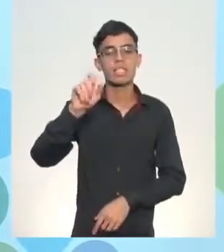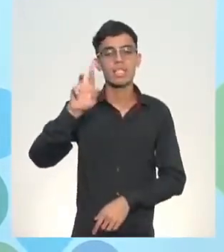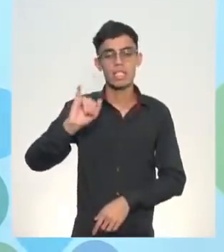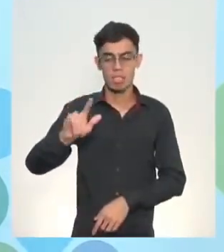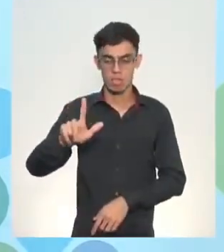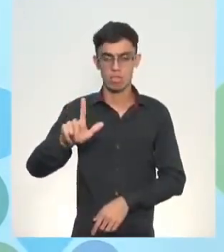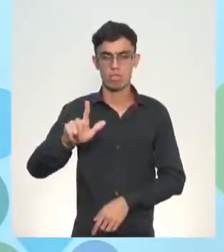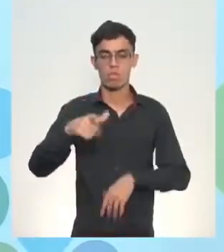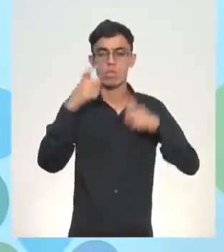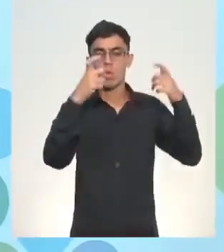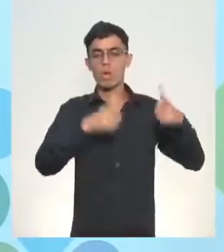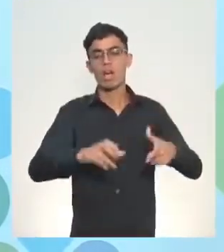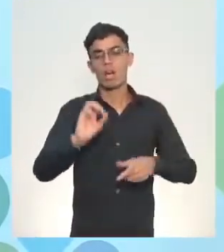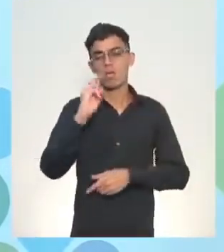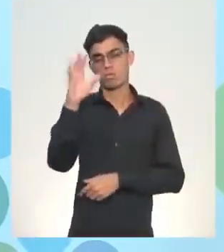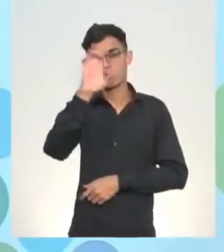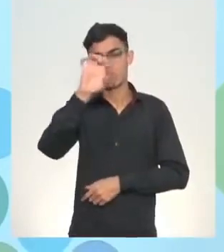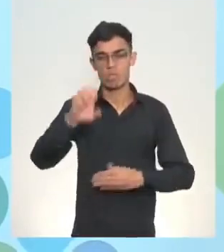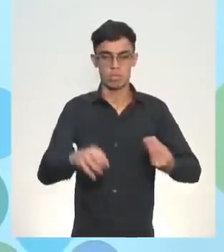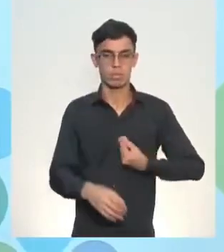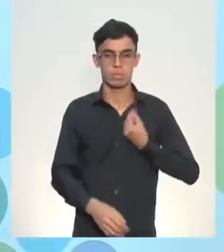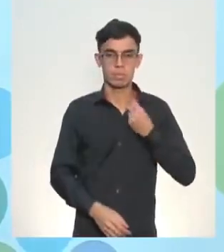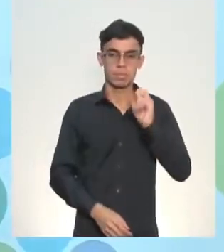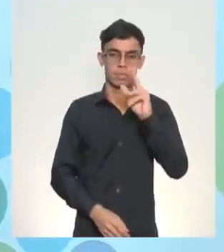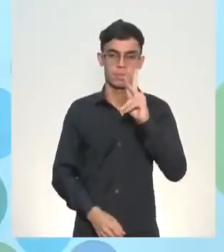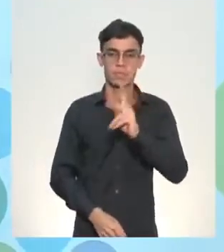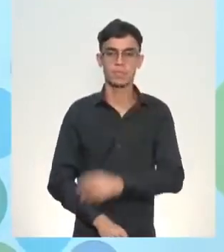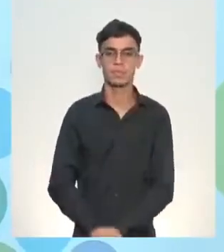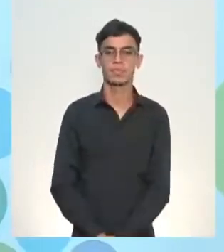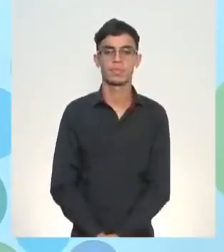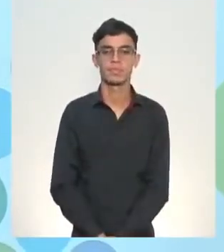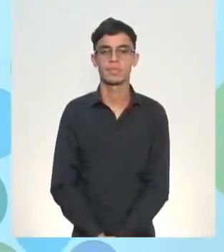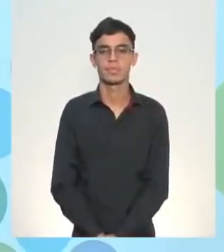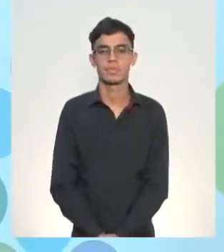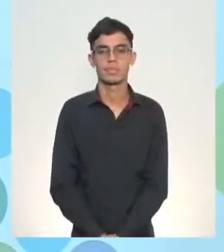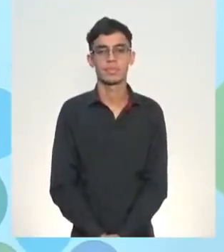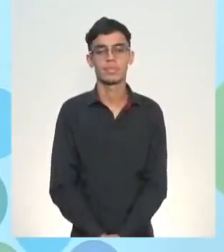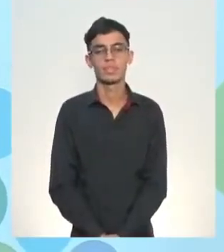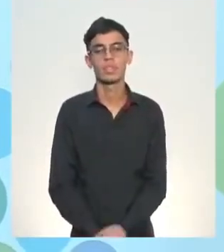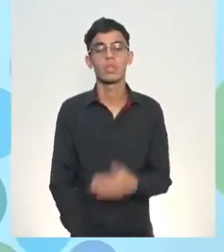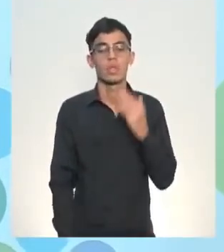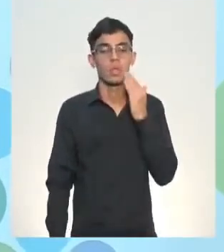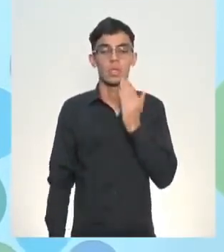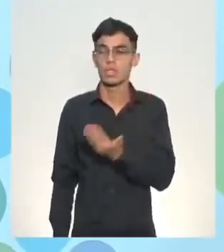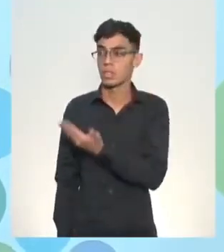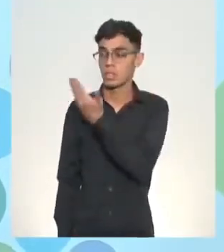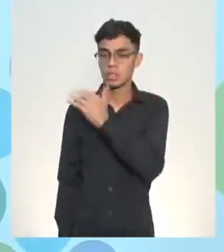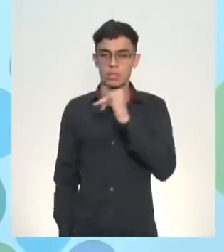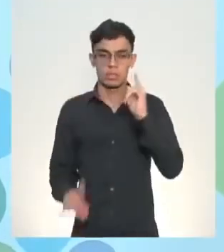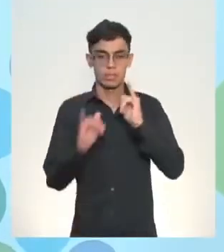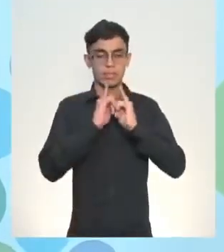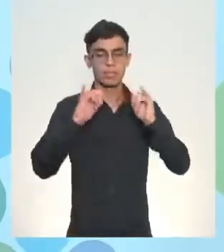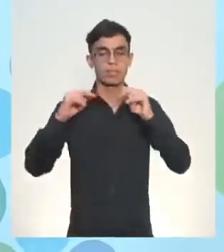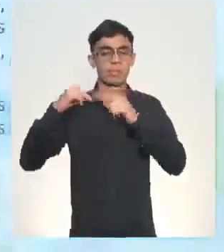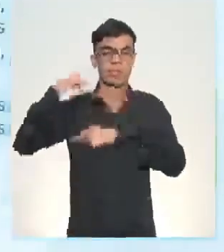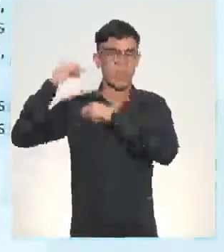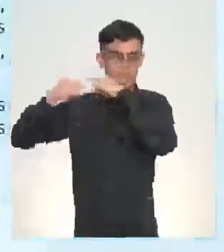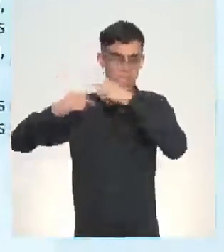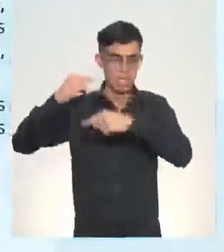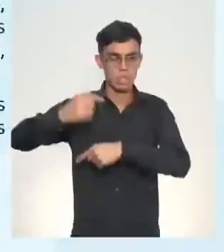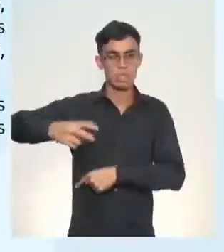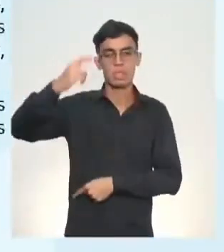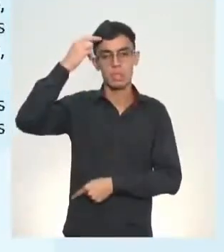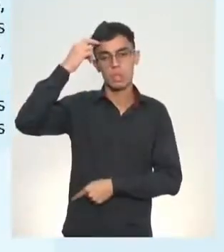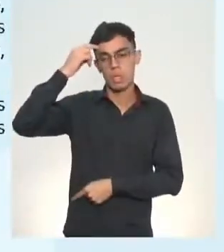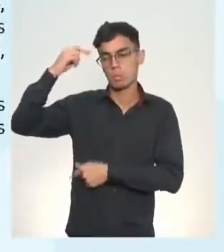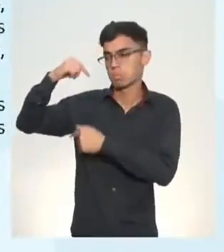daquele estado, né, onde eu estou residindo, tá bom? Olha só. E agora vamos falar um pouquinho de herança cultural, né, que